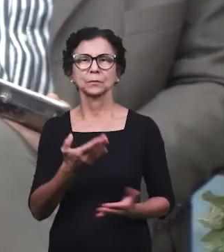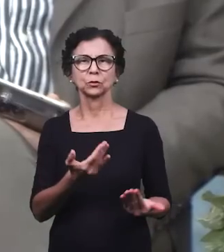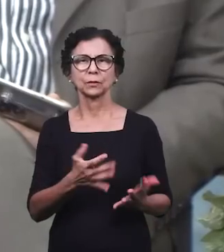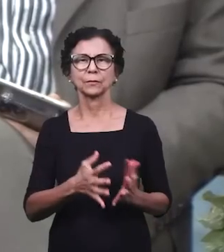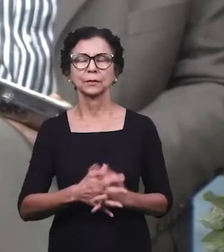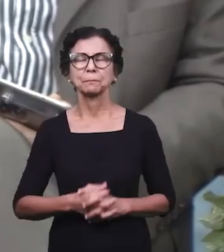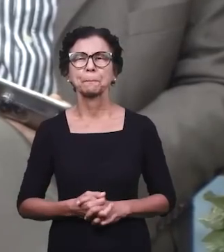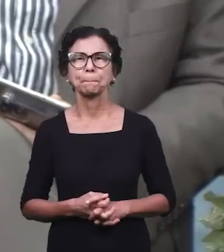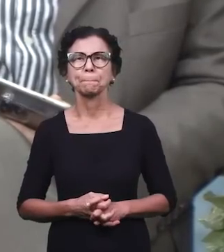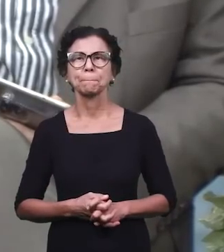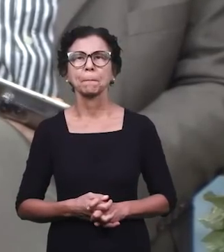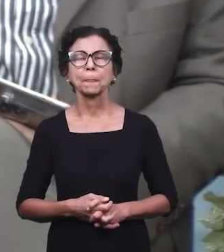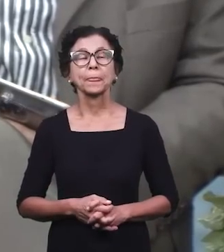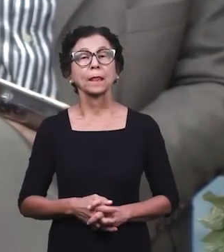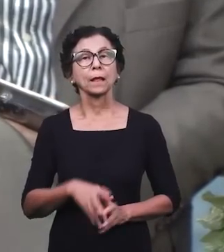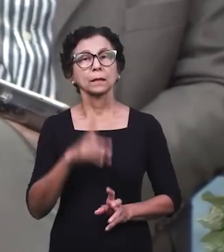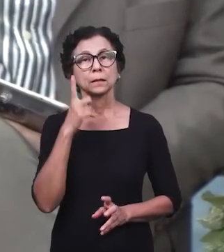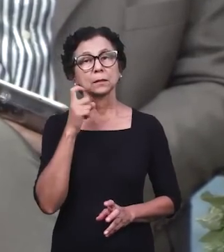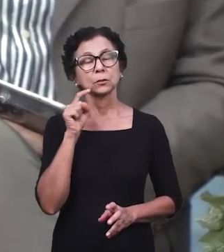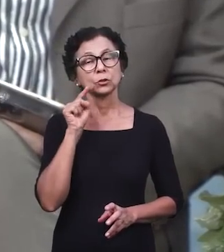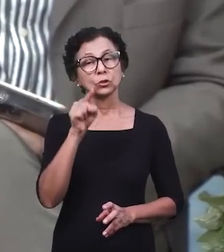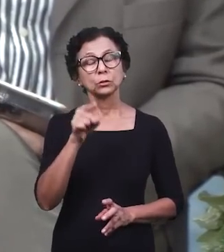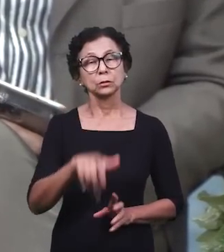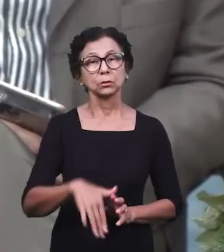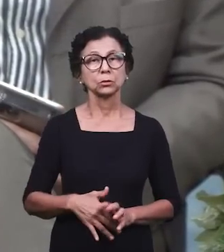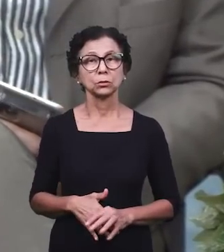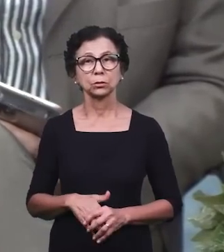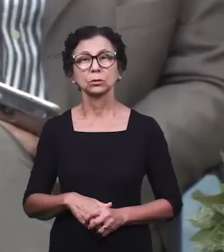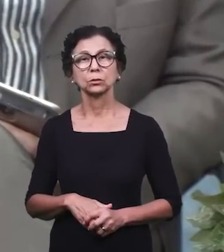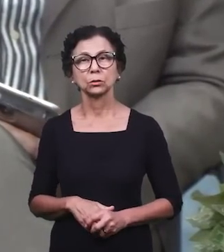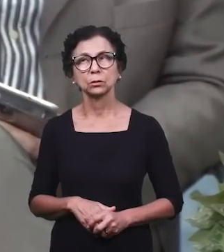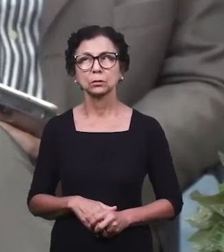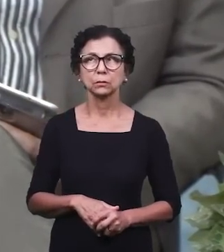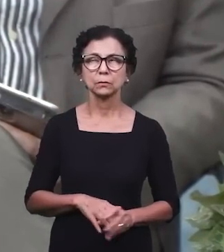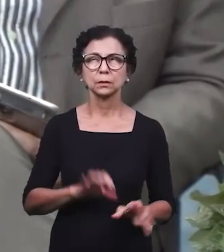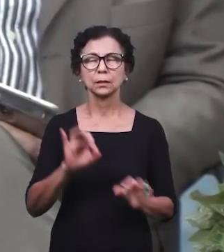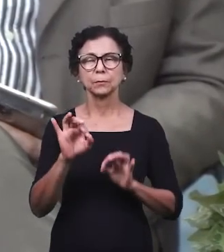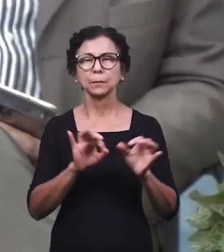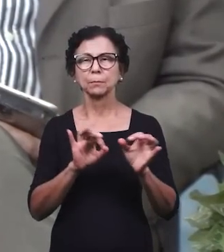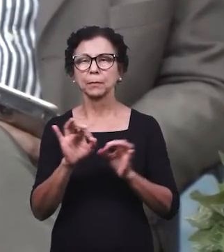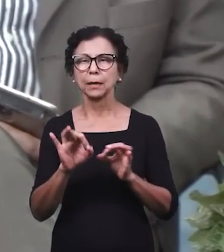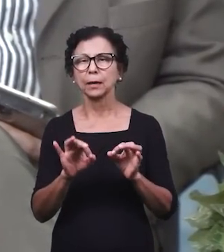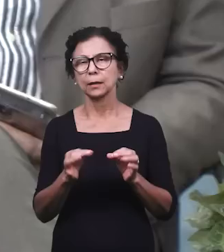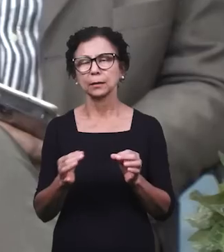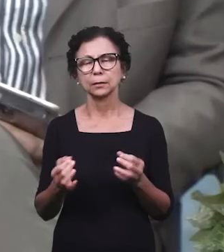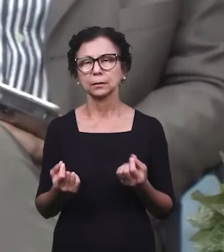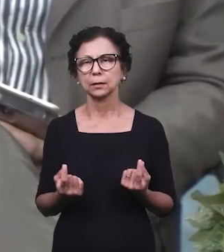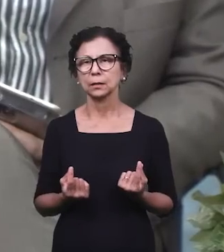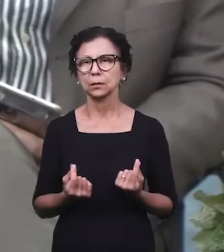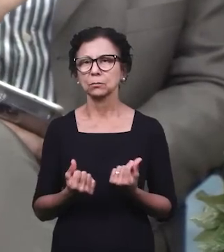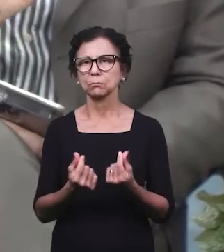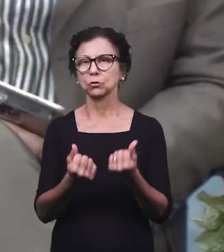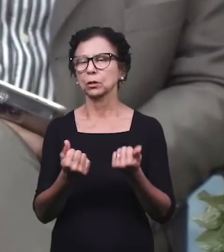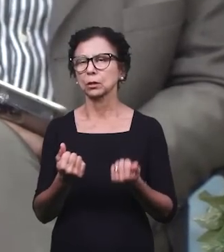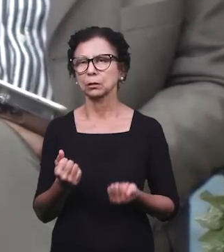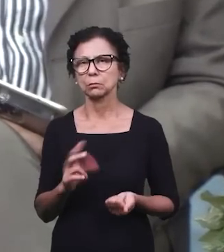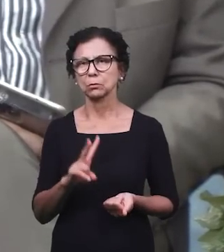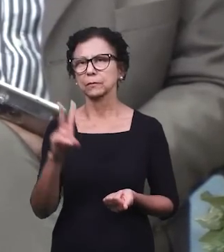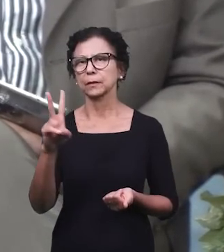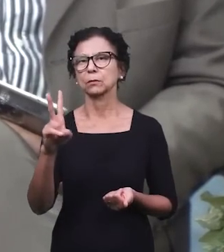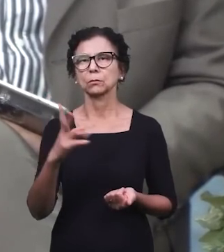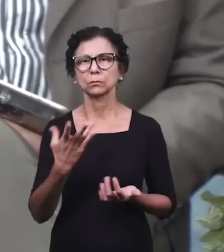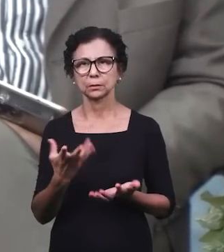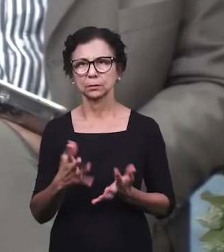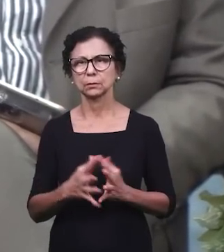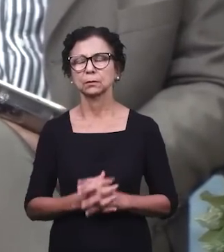que você faz o planejamento, se o Senhor não edificar a cidade, em vão